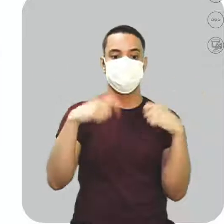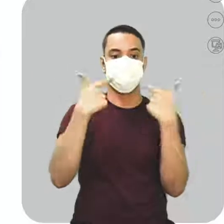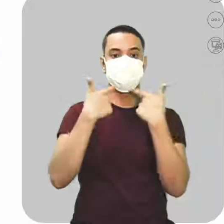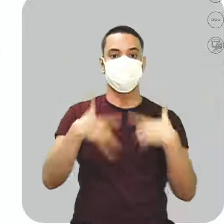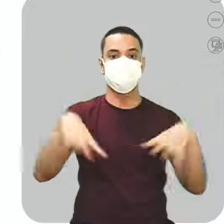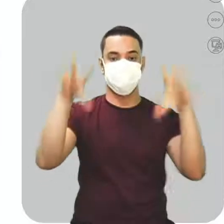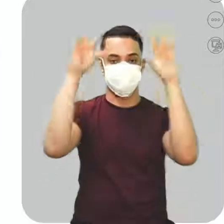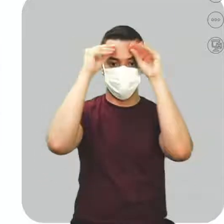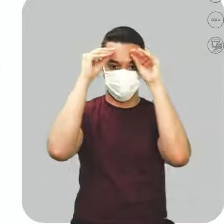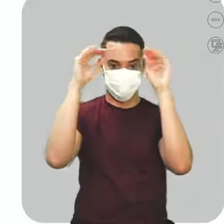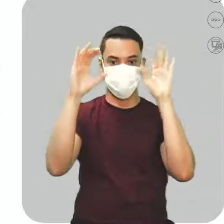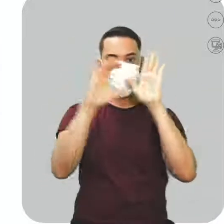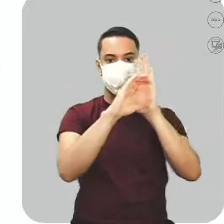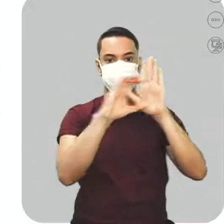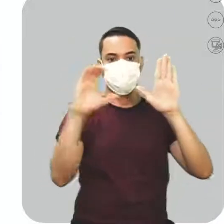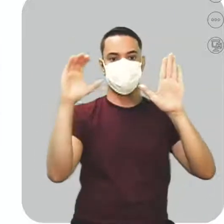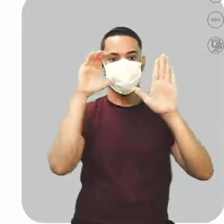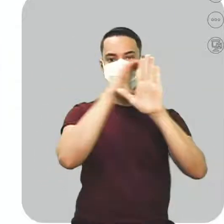linguagem